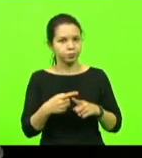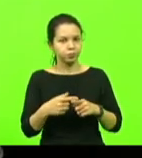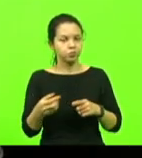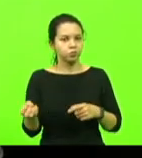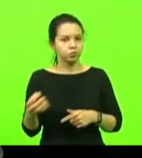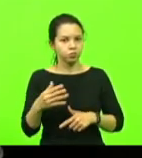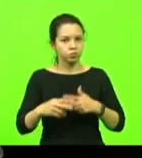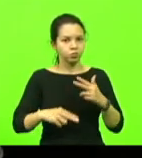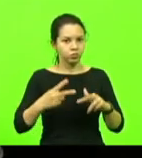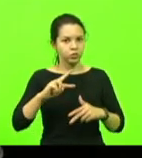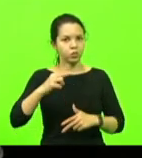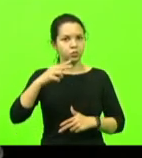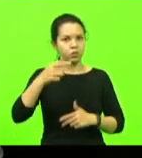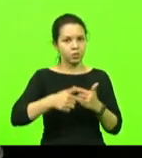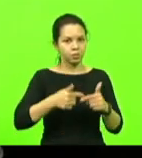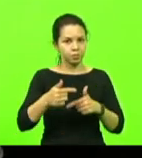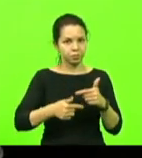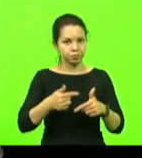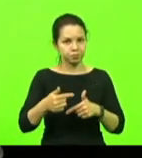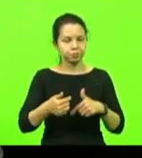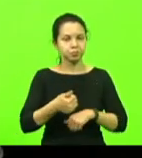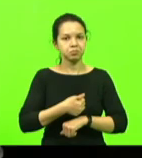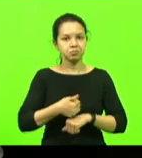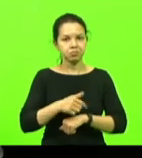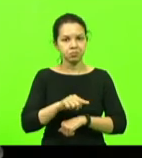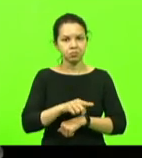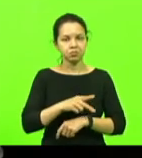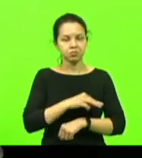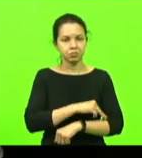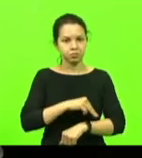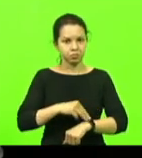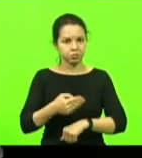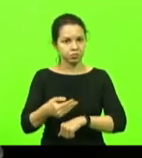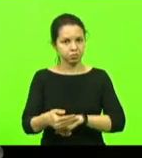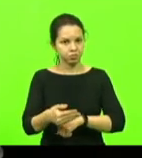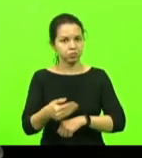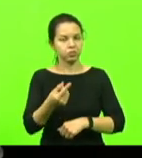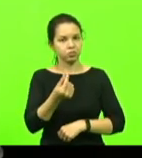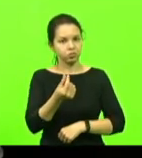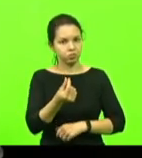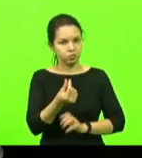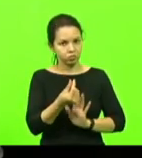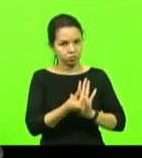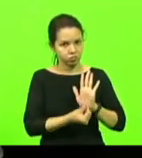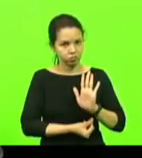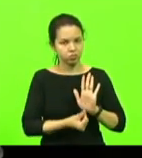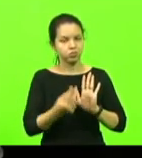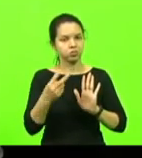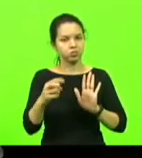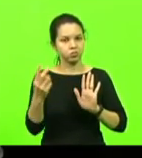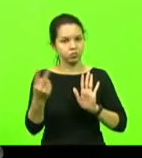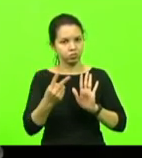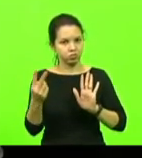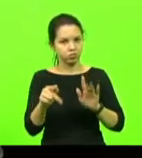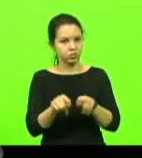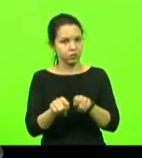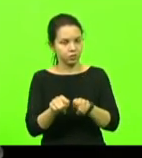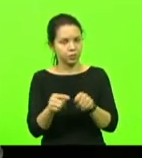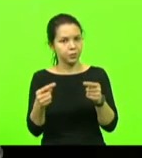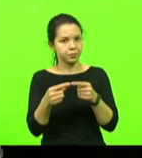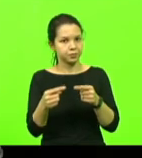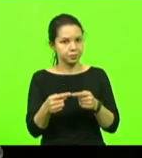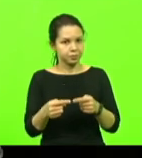também será implementada em meio ao orçamento 2022. Então, segue também em anexo a